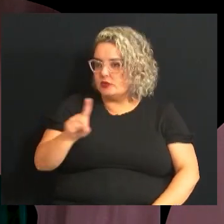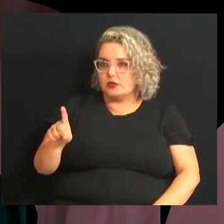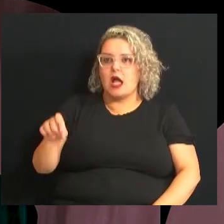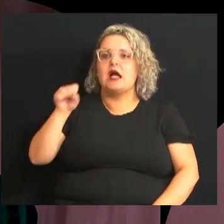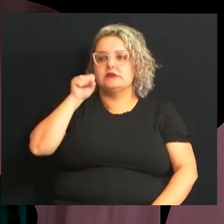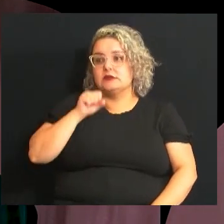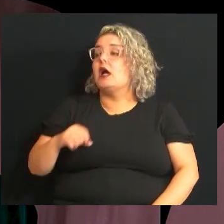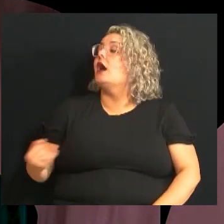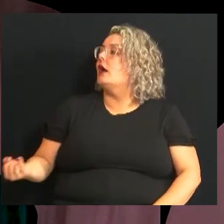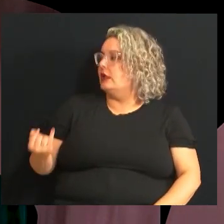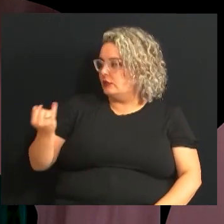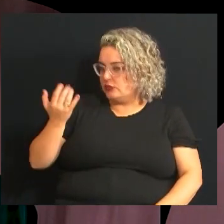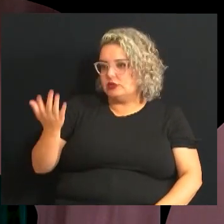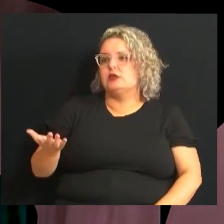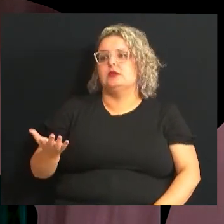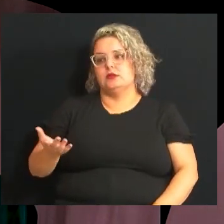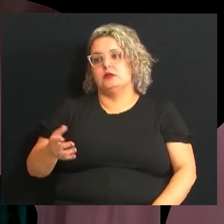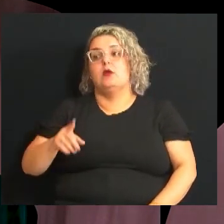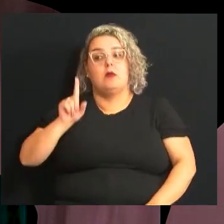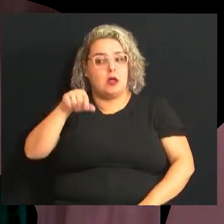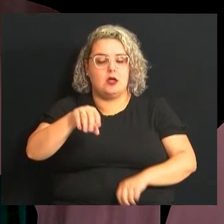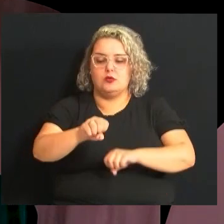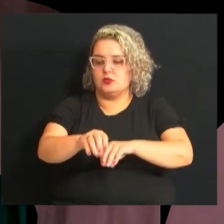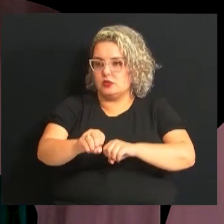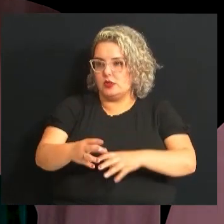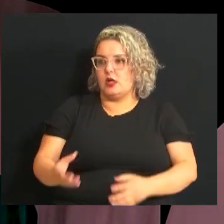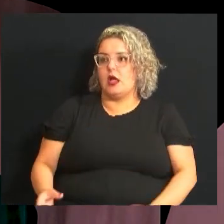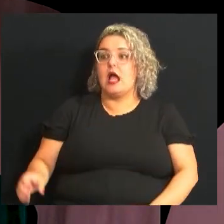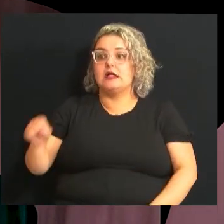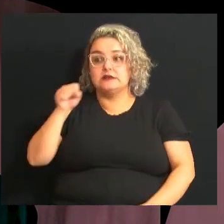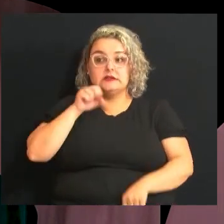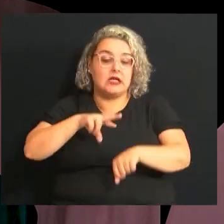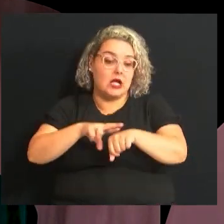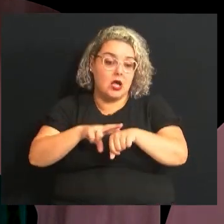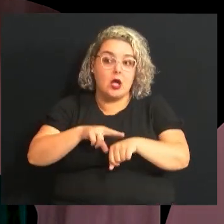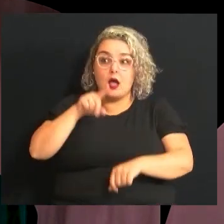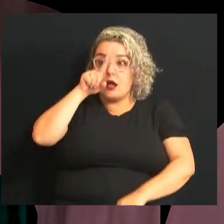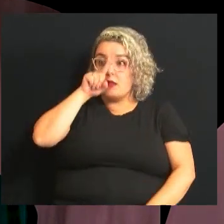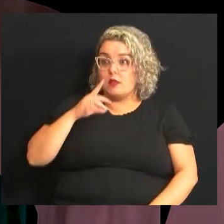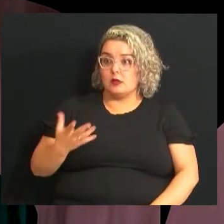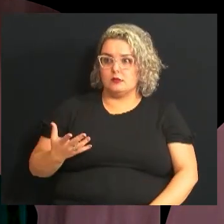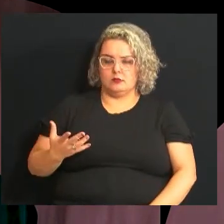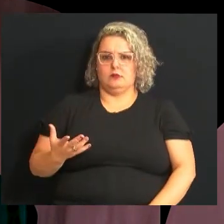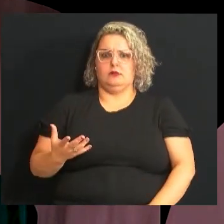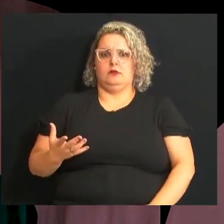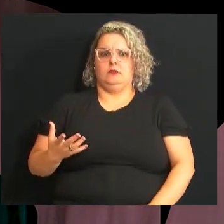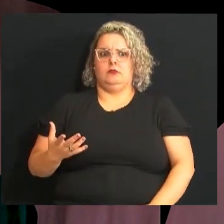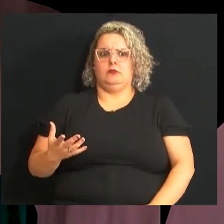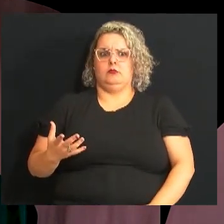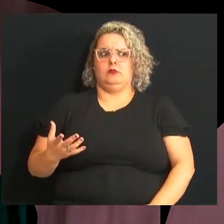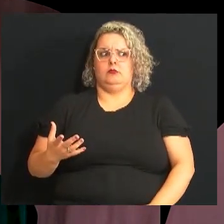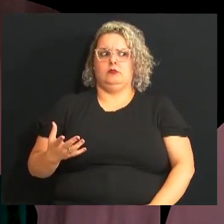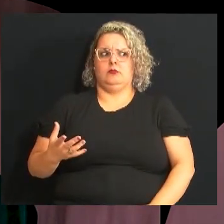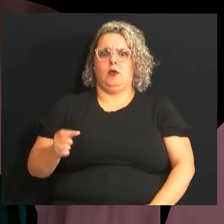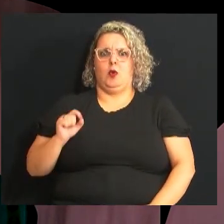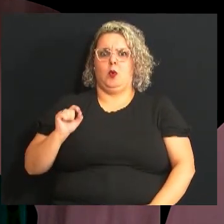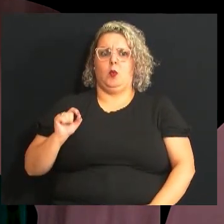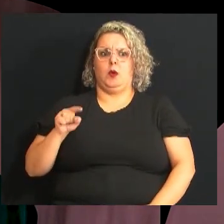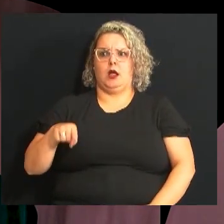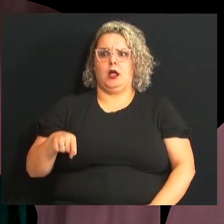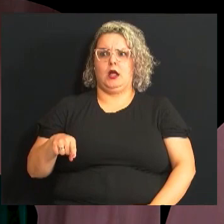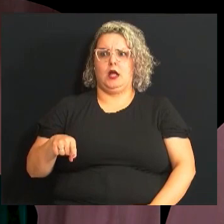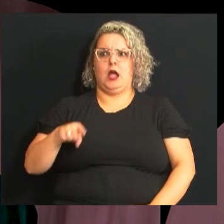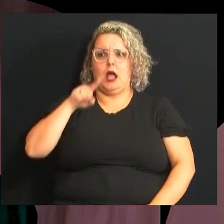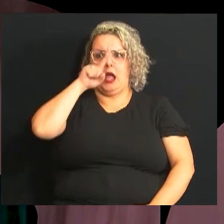ela nunca fez a distinção e falar, "Ah, isso é cenoura, isso não é cenoura." Interessante. Então você vê que é muito da educação. A gente vê uma cenoura roxa, vê uma